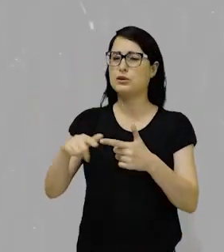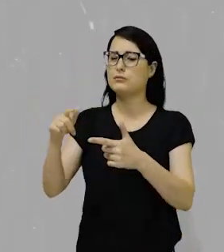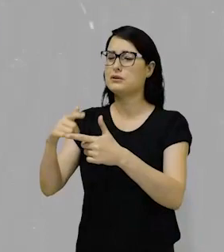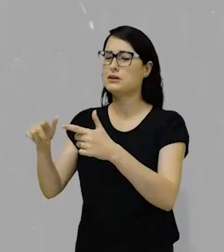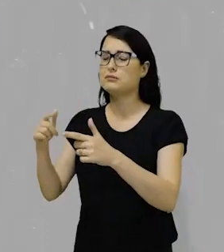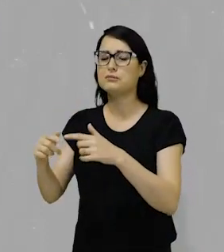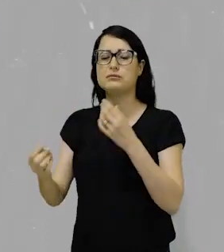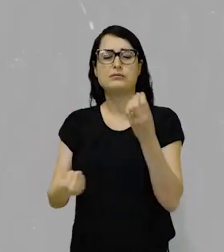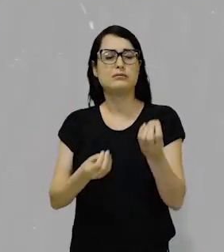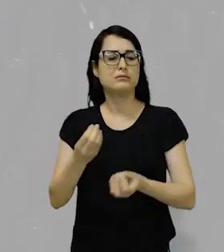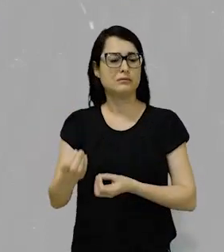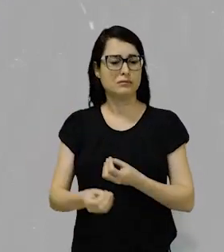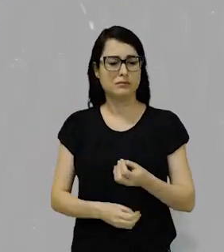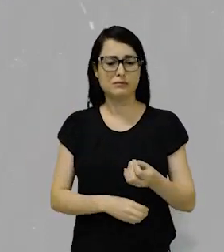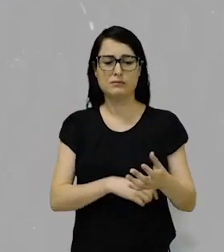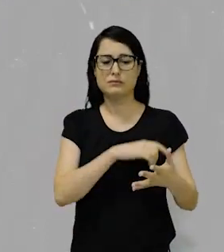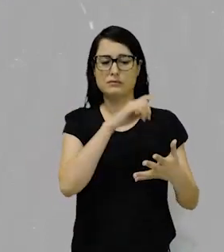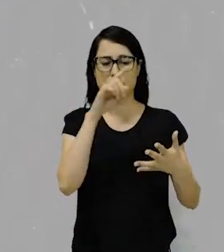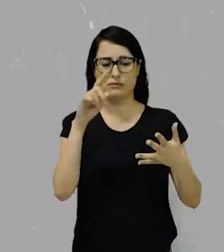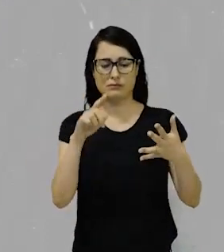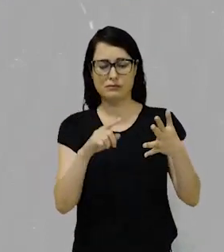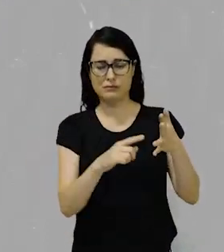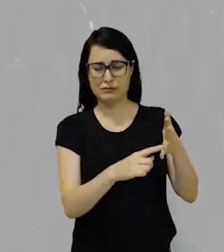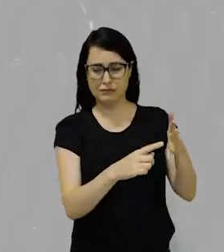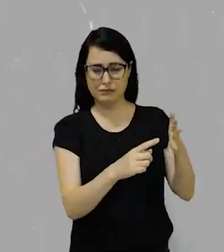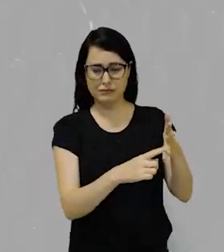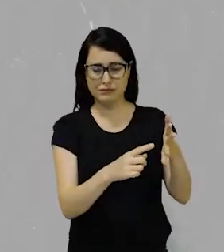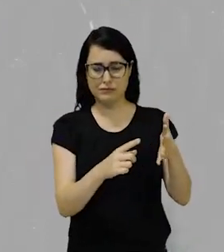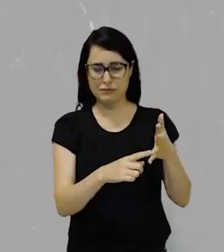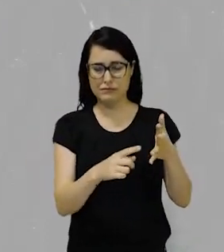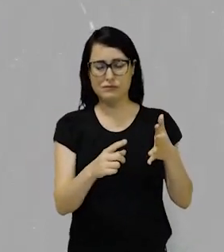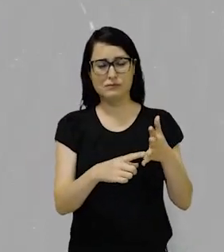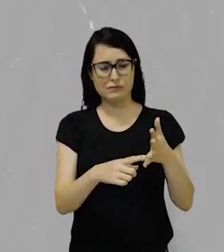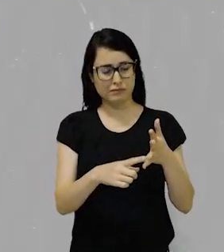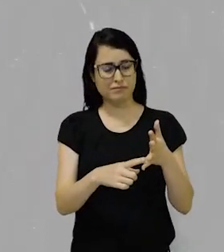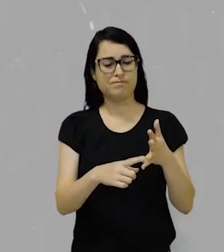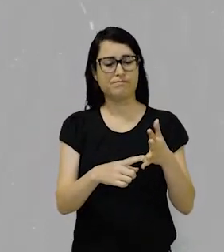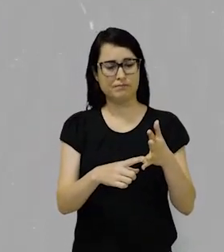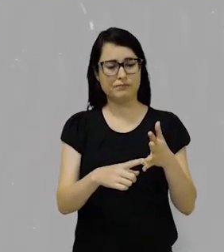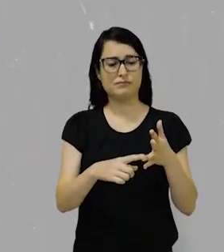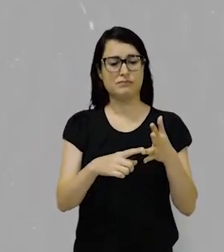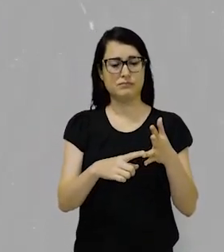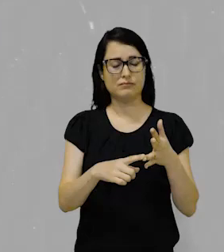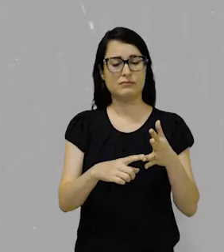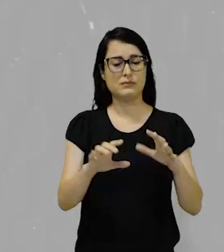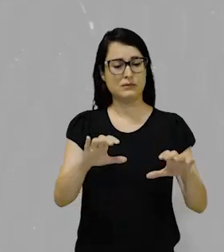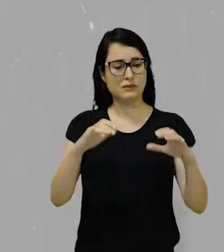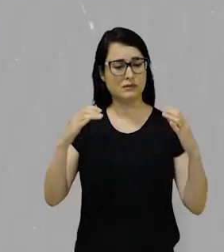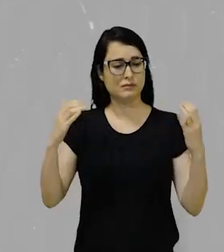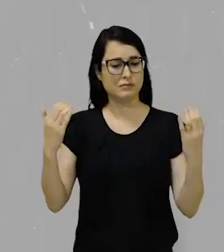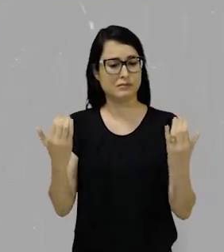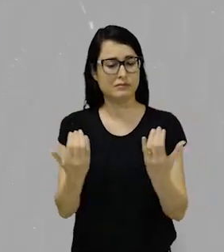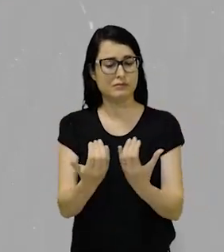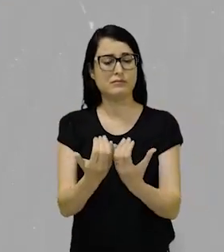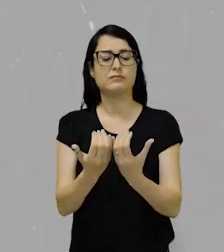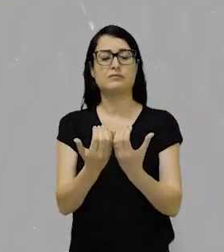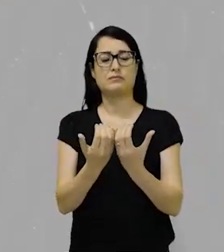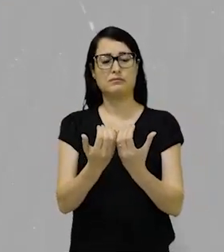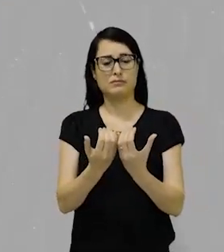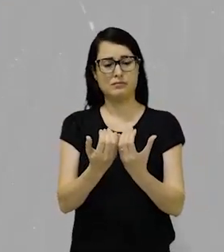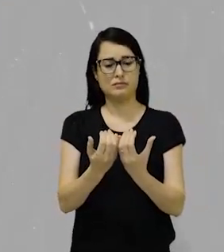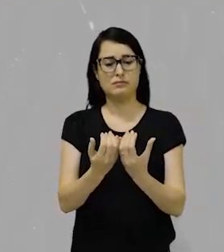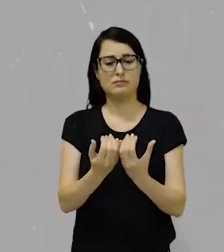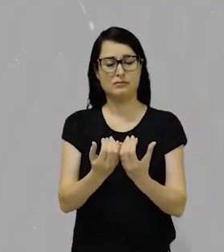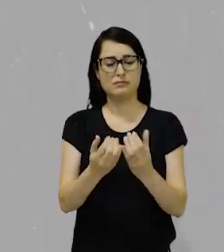tá? Continuamos falando sobre talvez a grande conferência que vai nos brindar com este